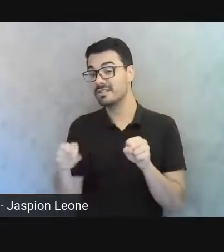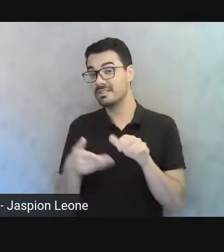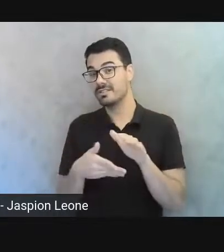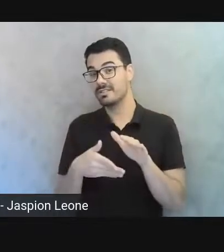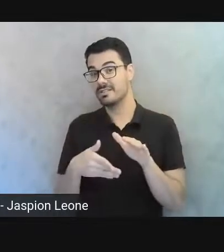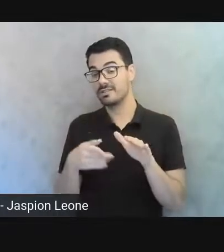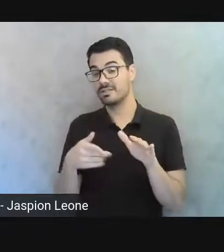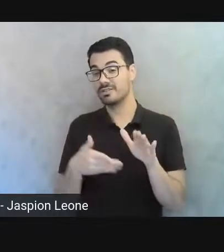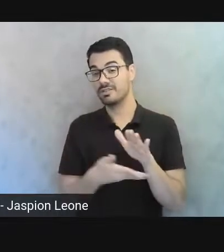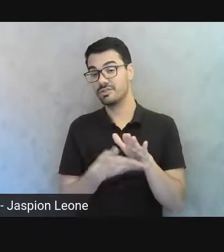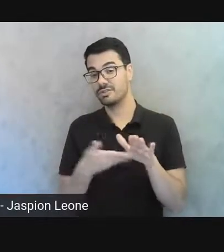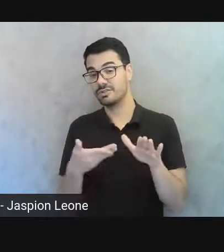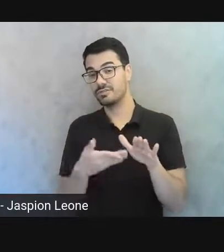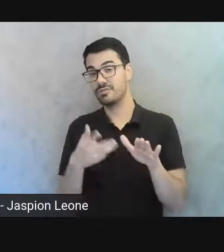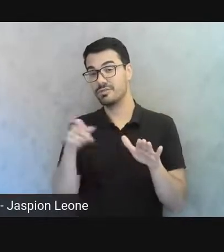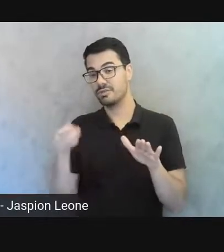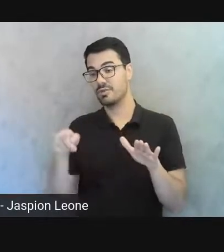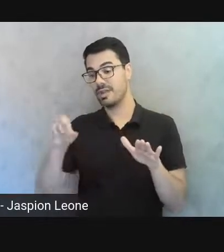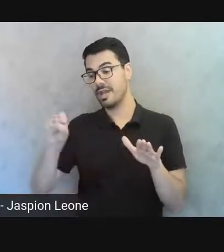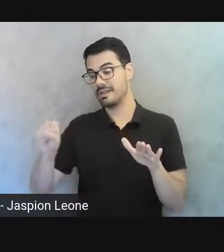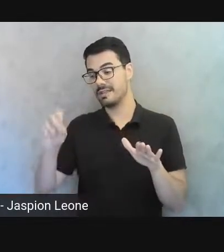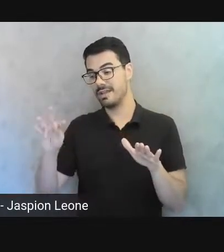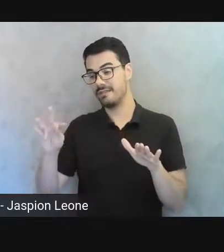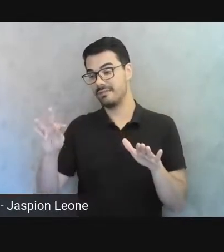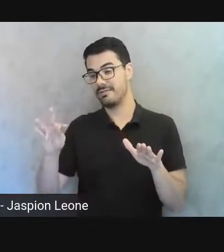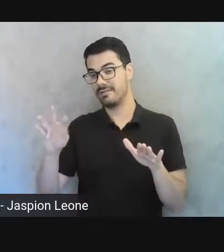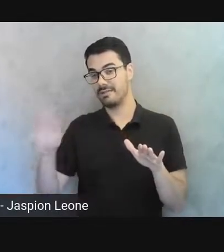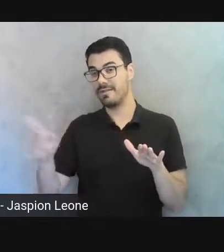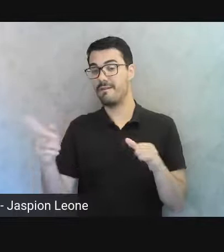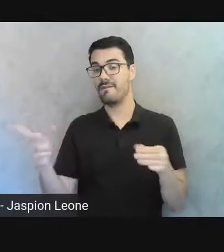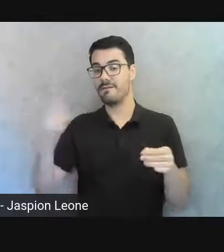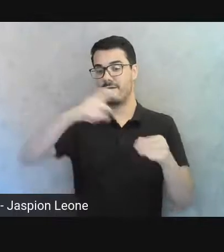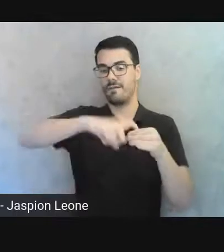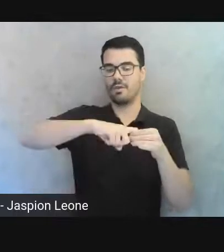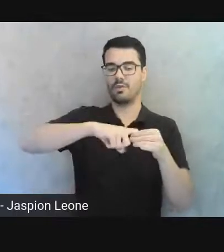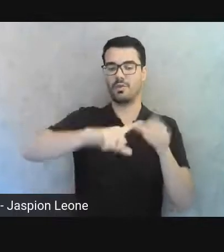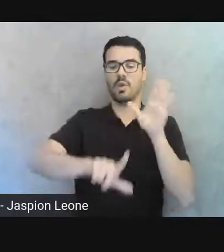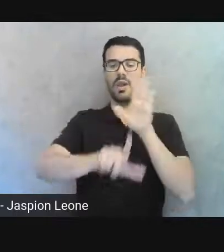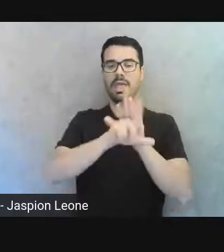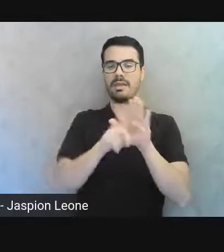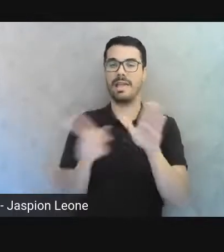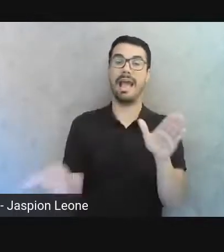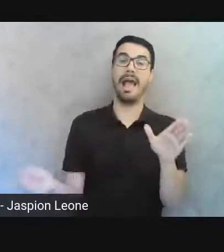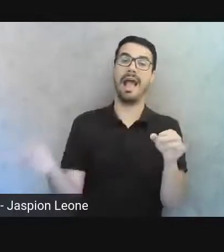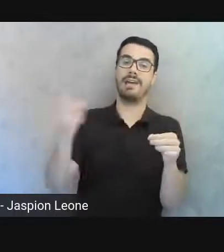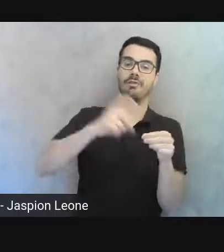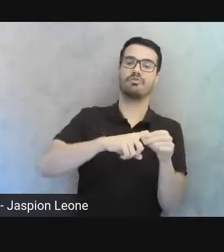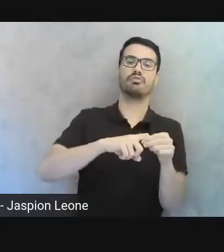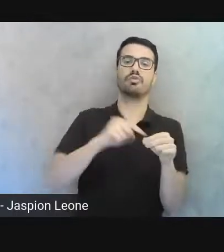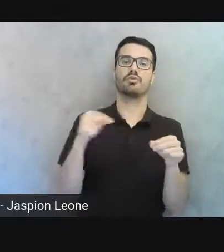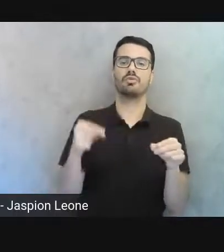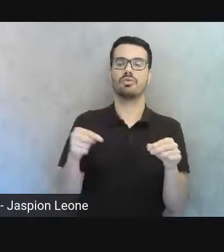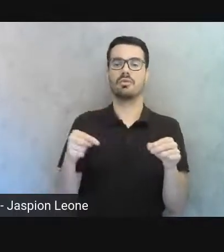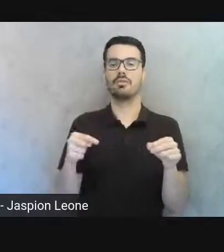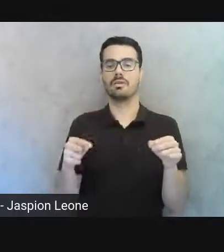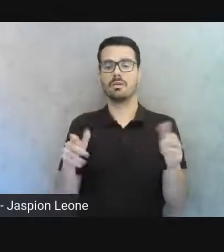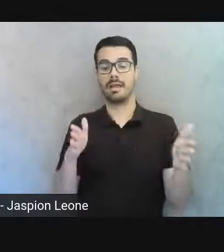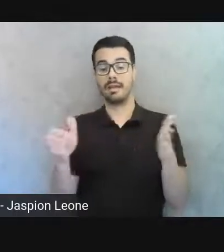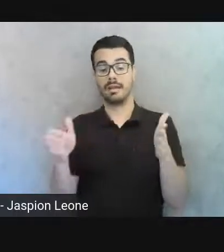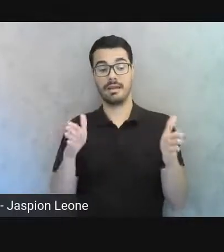do recuo, digamos assim, a volta para o status quo anterior a 93, né, produziu um